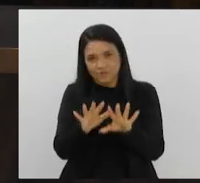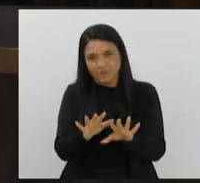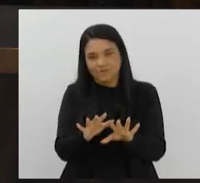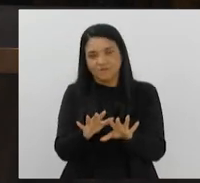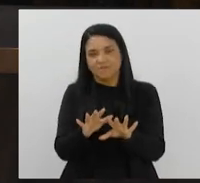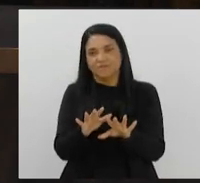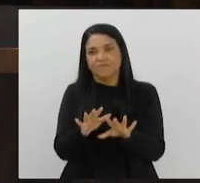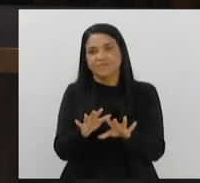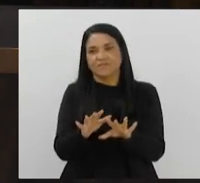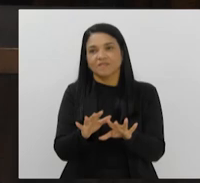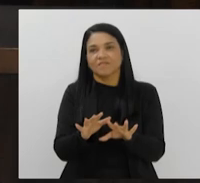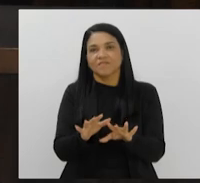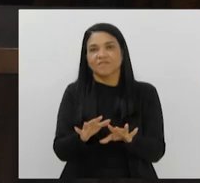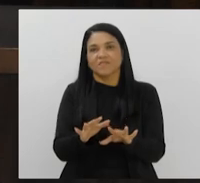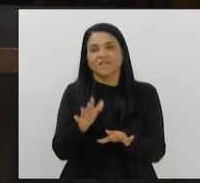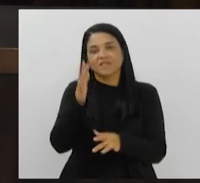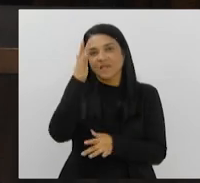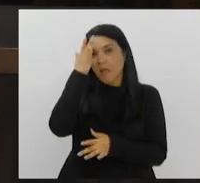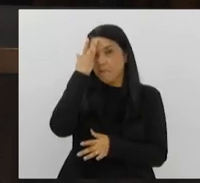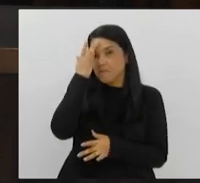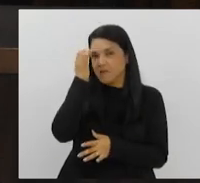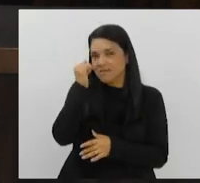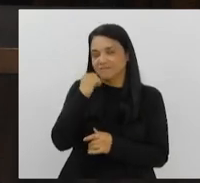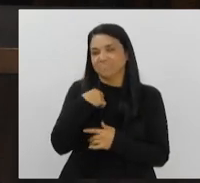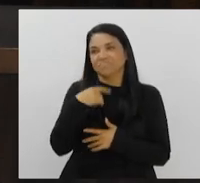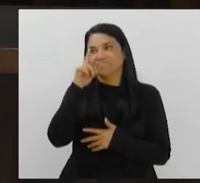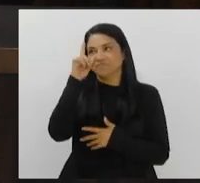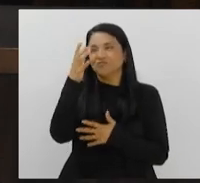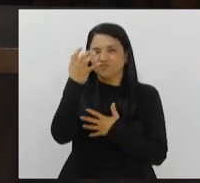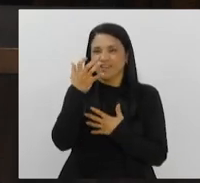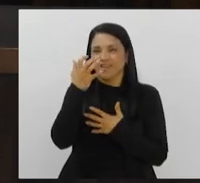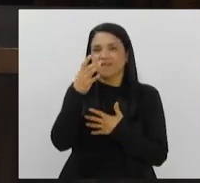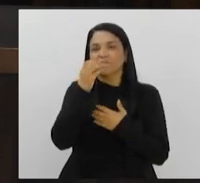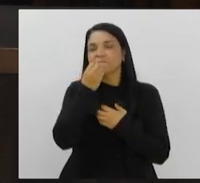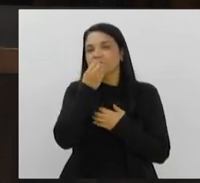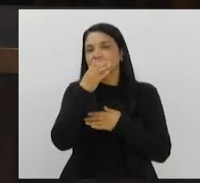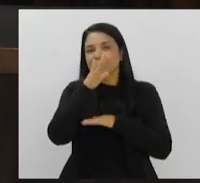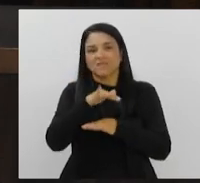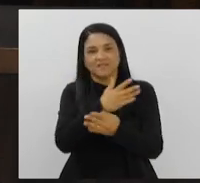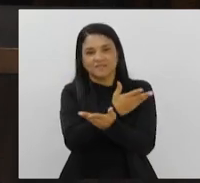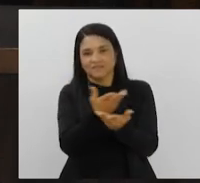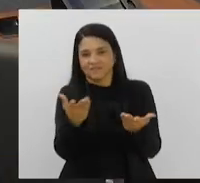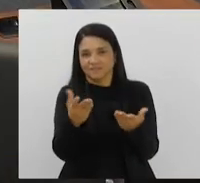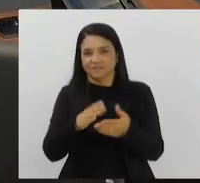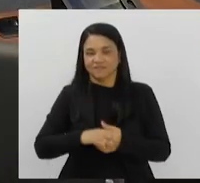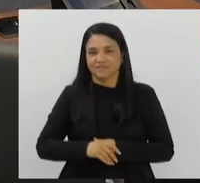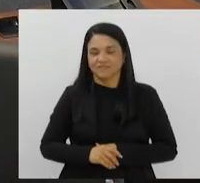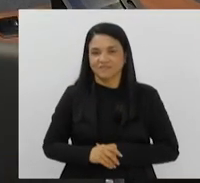amanhã, se Deus quiser. Boa noite. Boa tarde para todos.